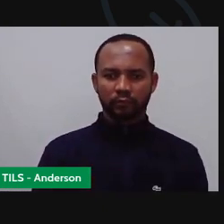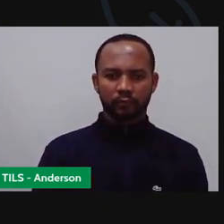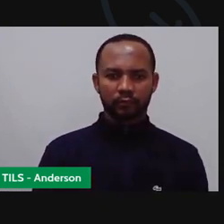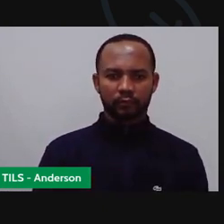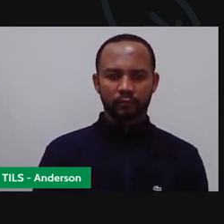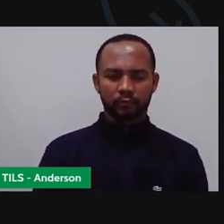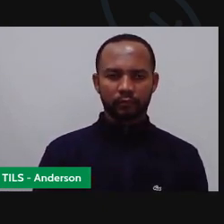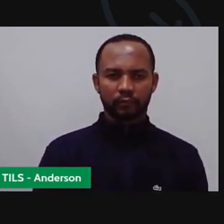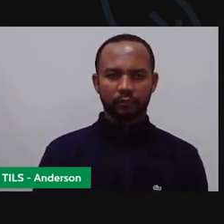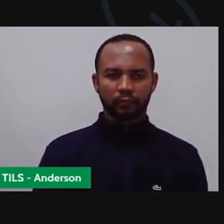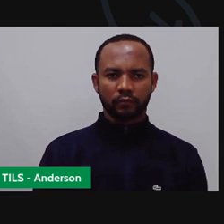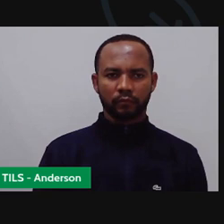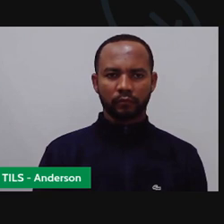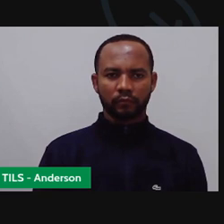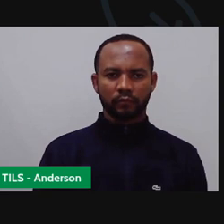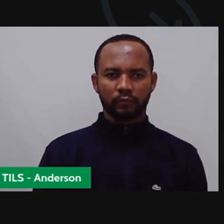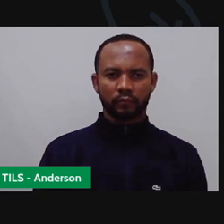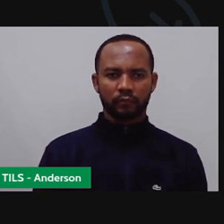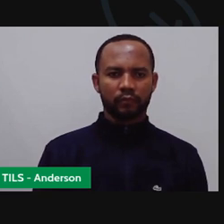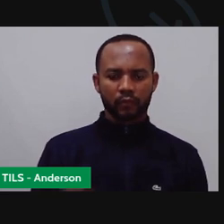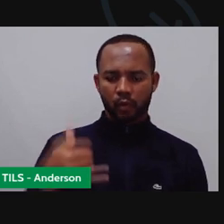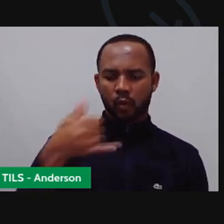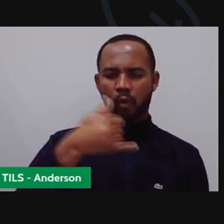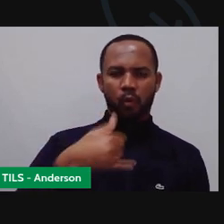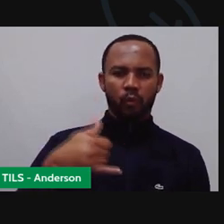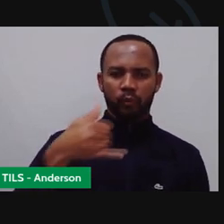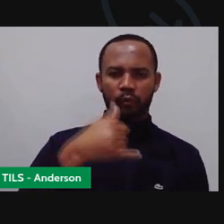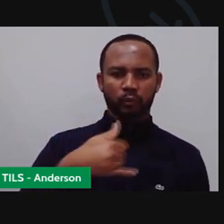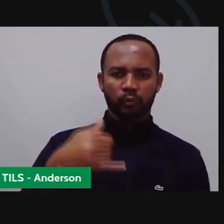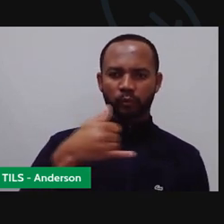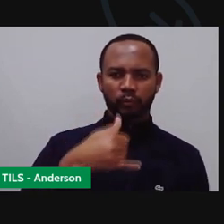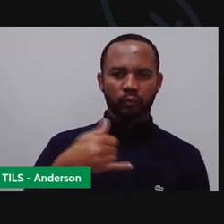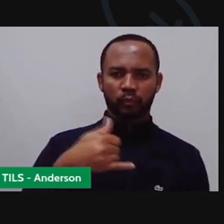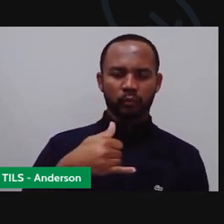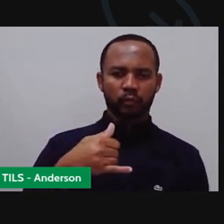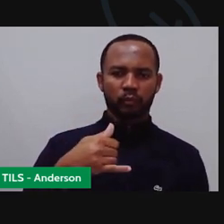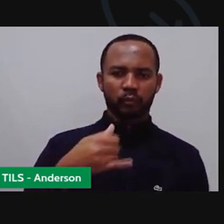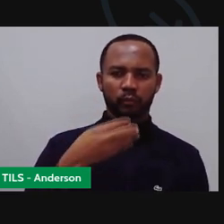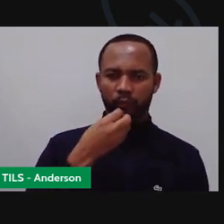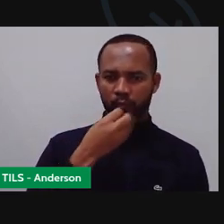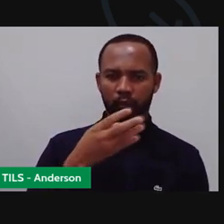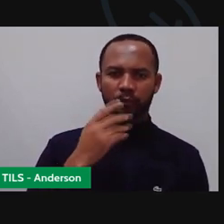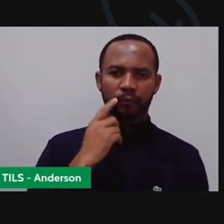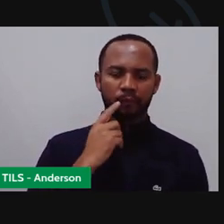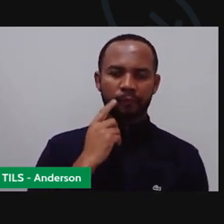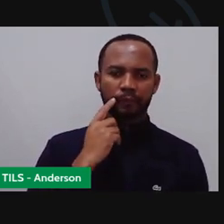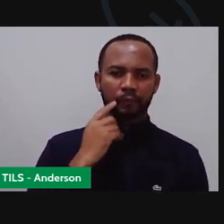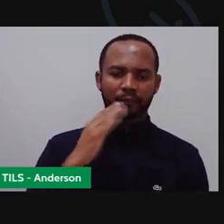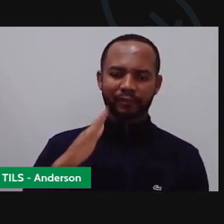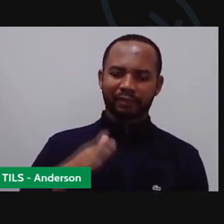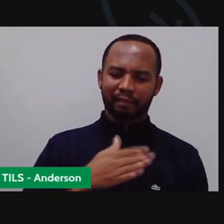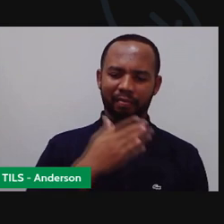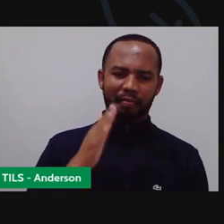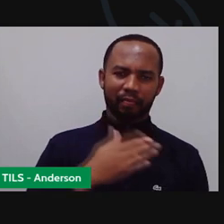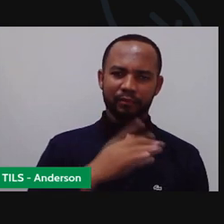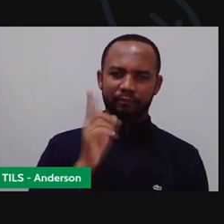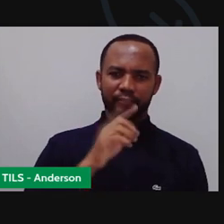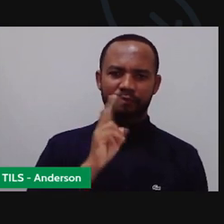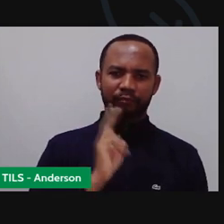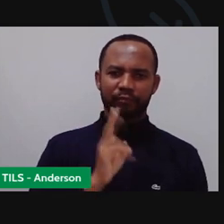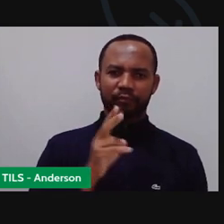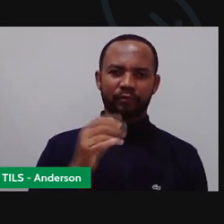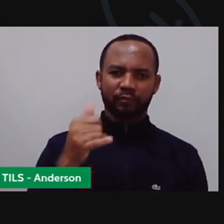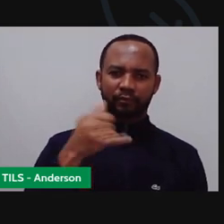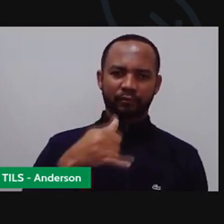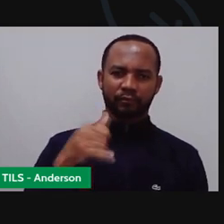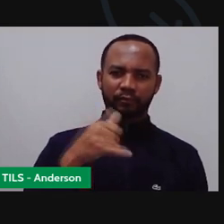E vai fazer o seguinte. Óleo, né? Margarina não é legal, nem manteiga, tá, gente? Usa um óleozinho. A gente tá